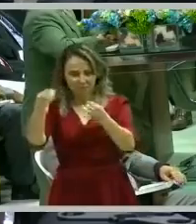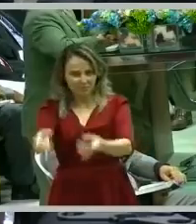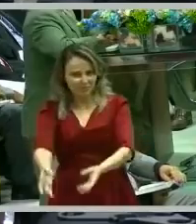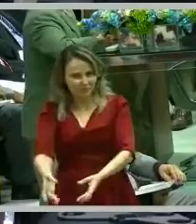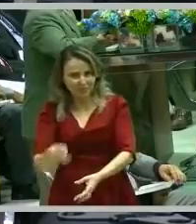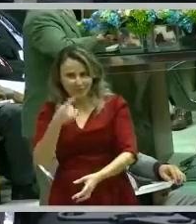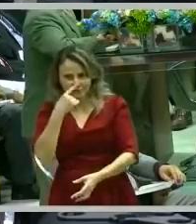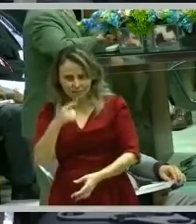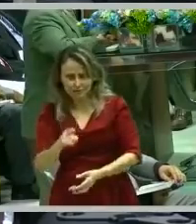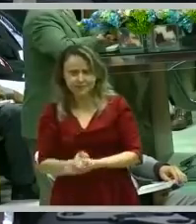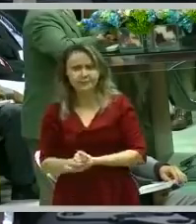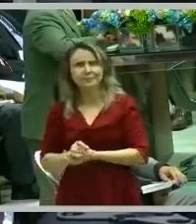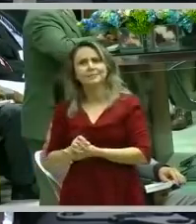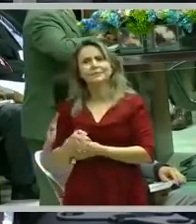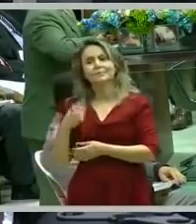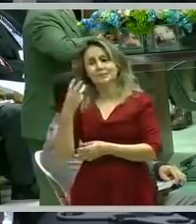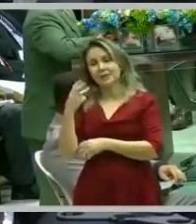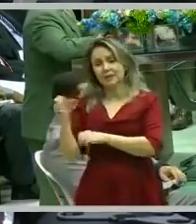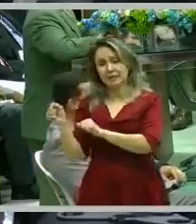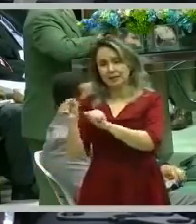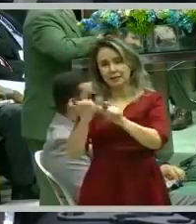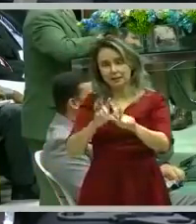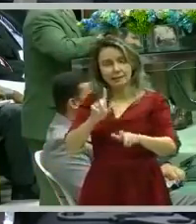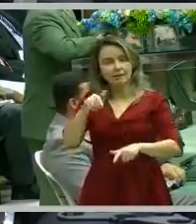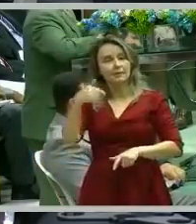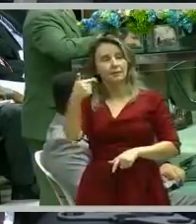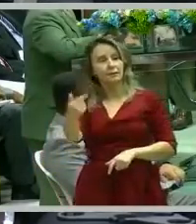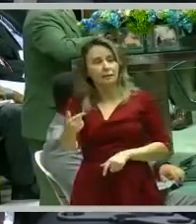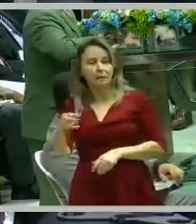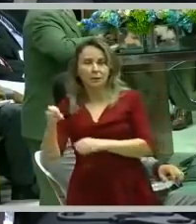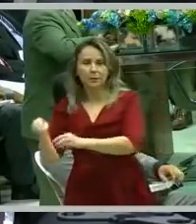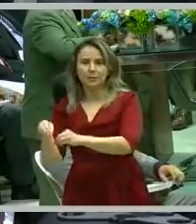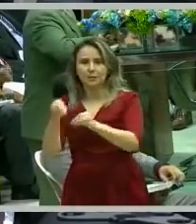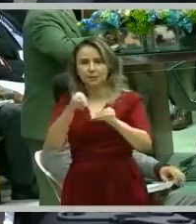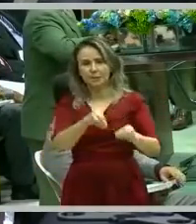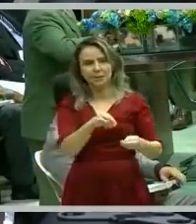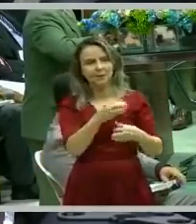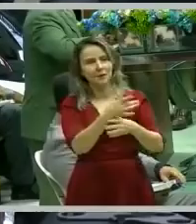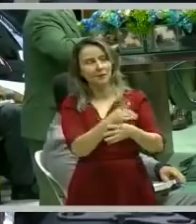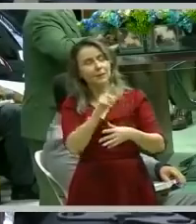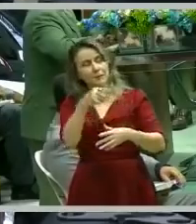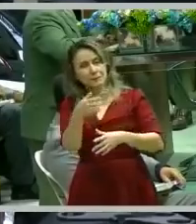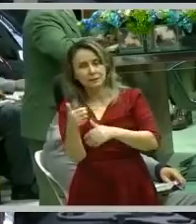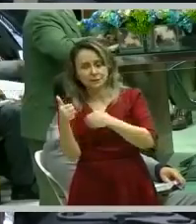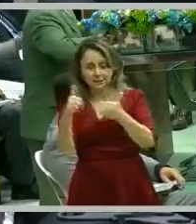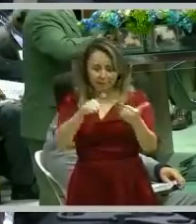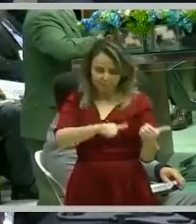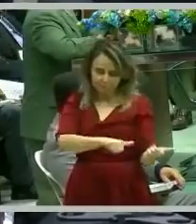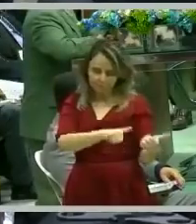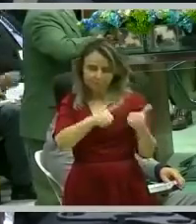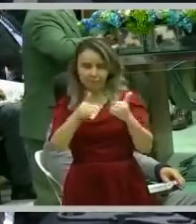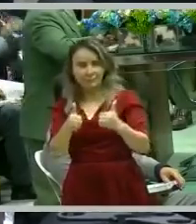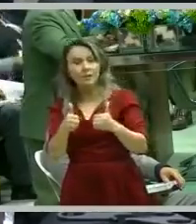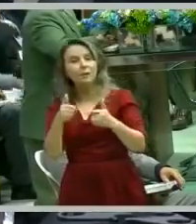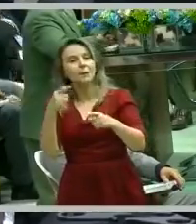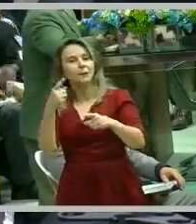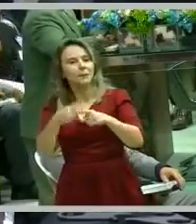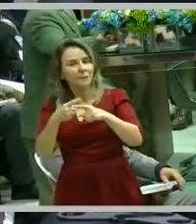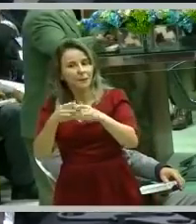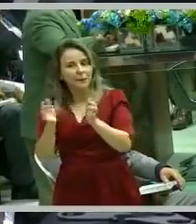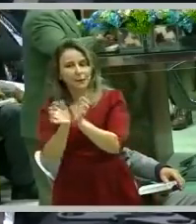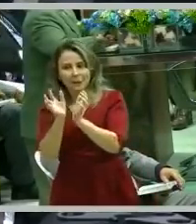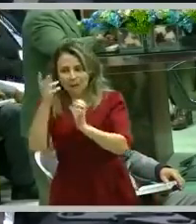Colônia, Leopoldina. E permaneceram e foram batizados nas águas. E o nome de Cristo foi glorificado. Porque os